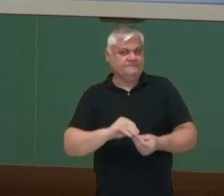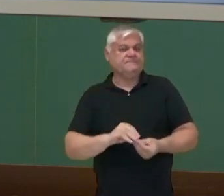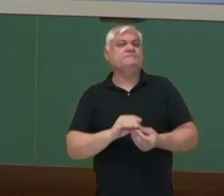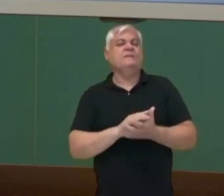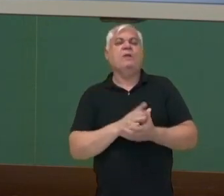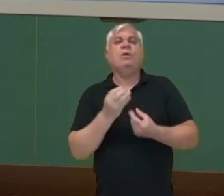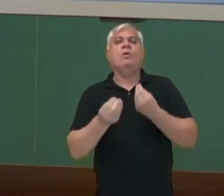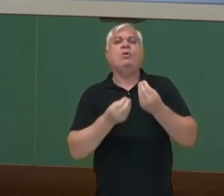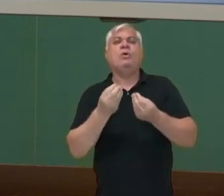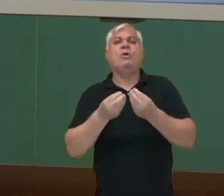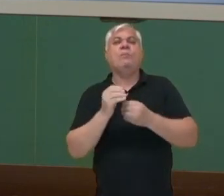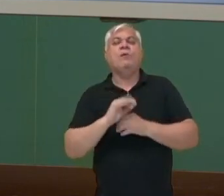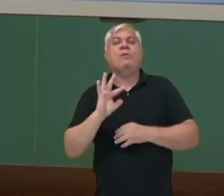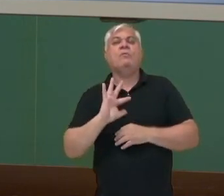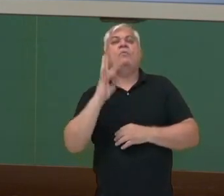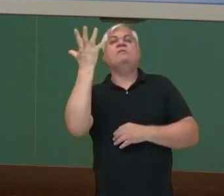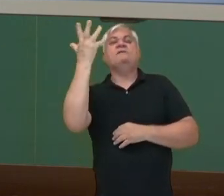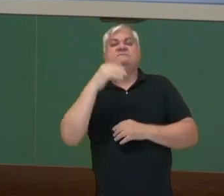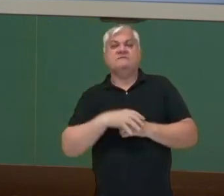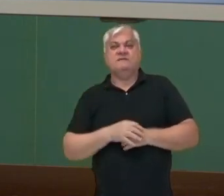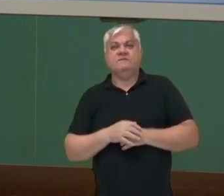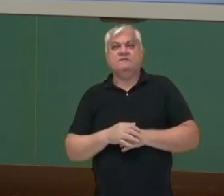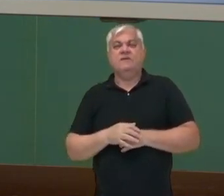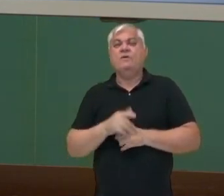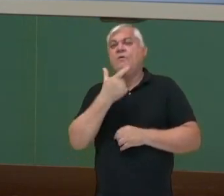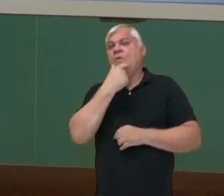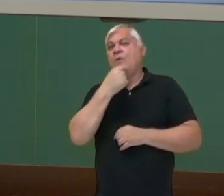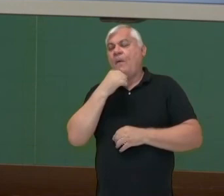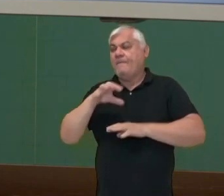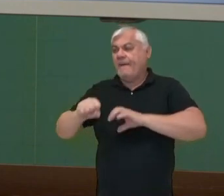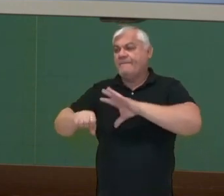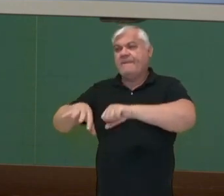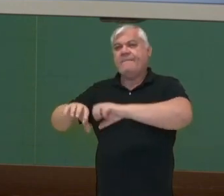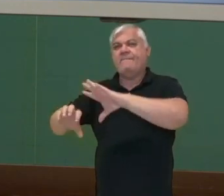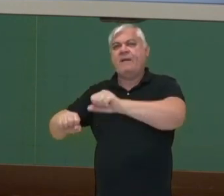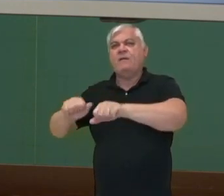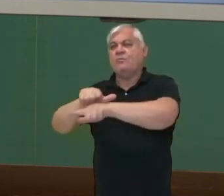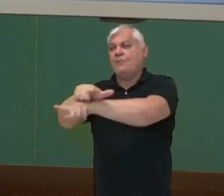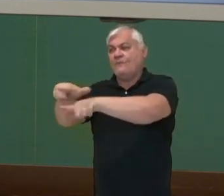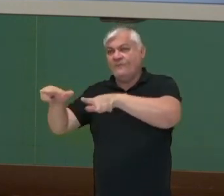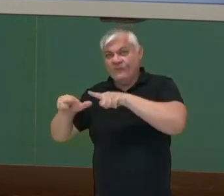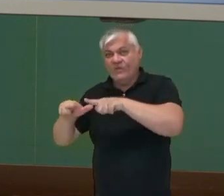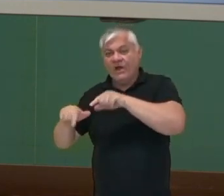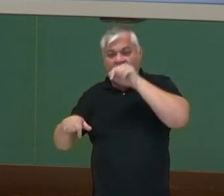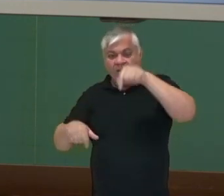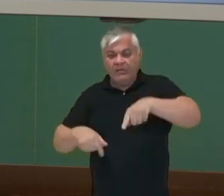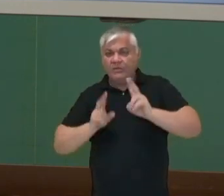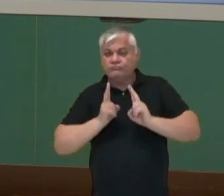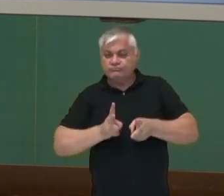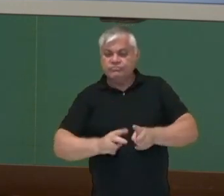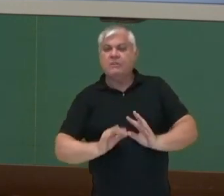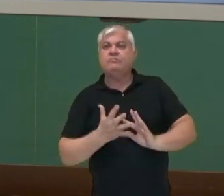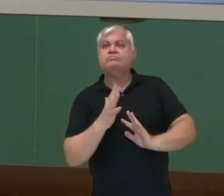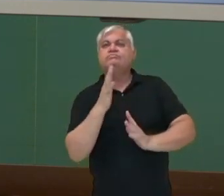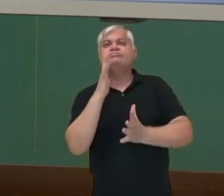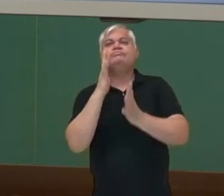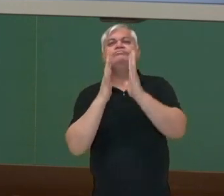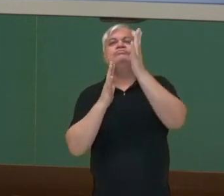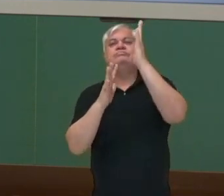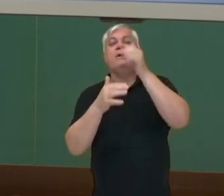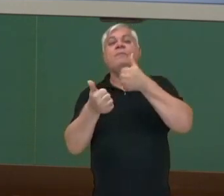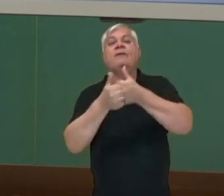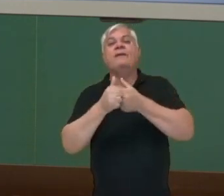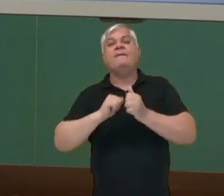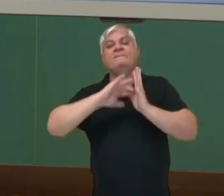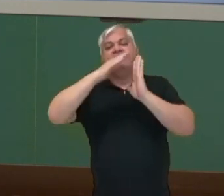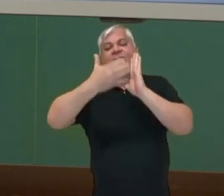deu essa ideia ali de ocupação e de retirada da floresta. Em algumas partes foi maior, em outras partes foi menor,